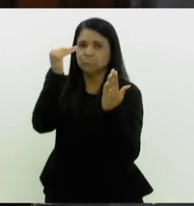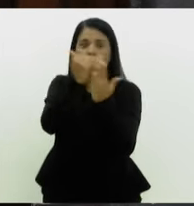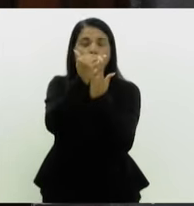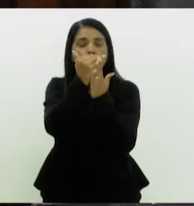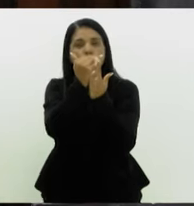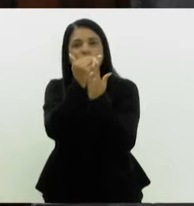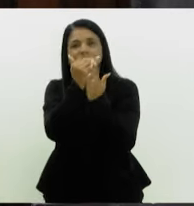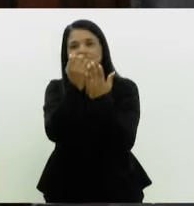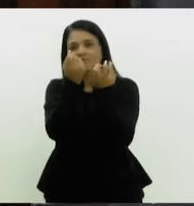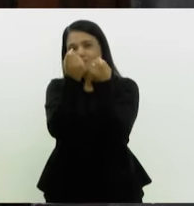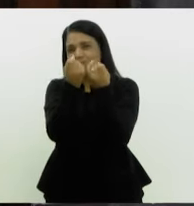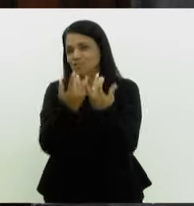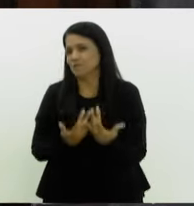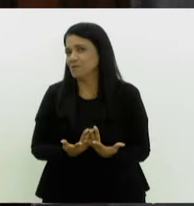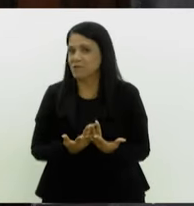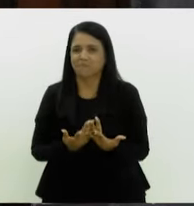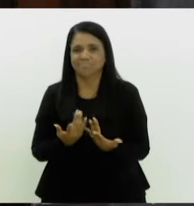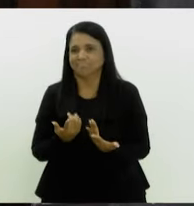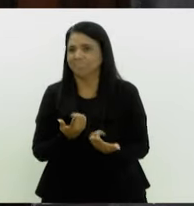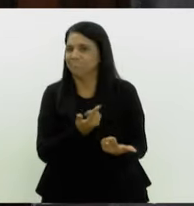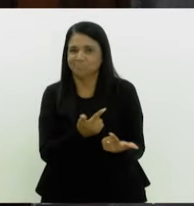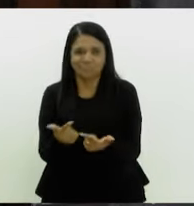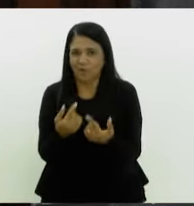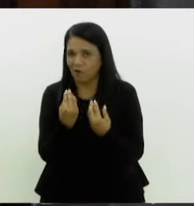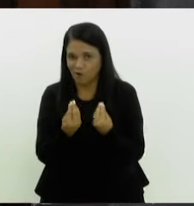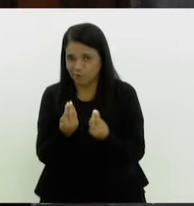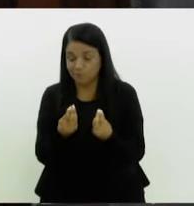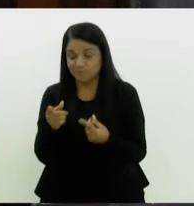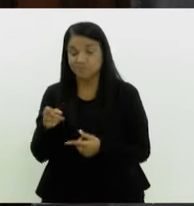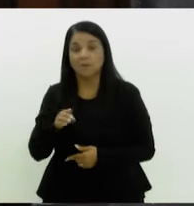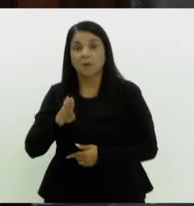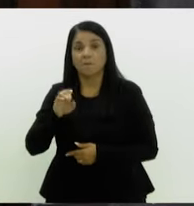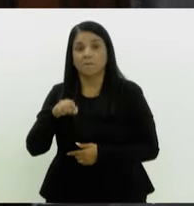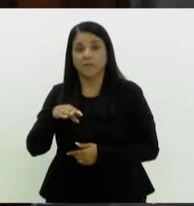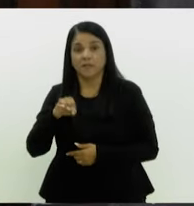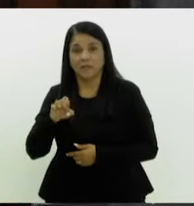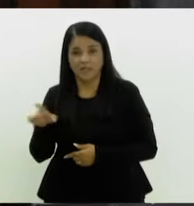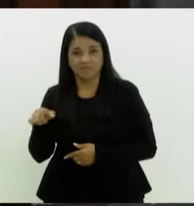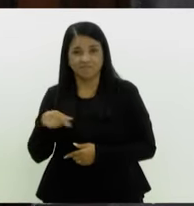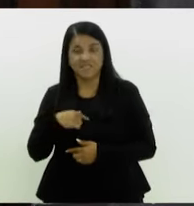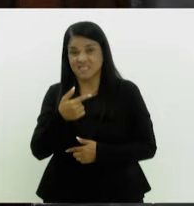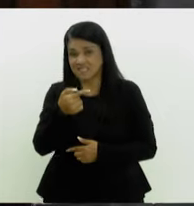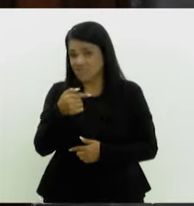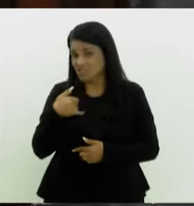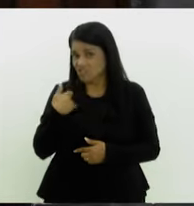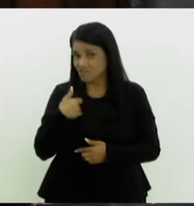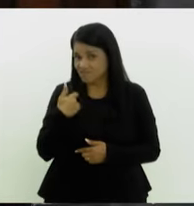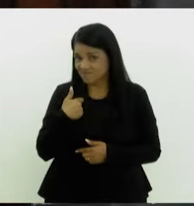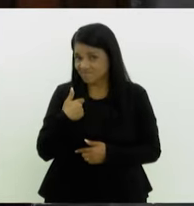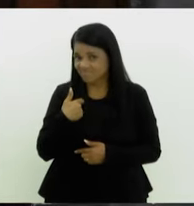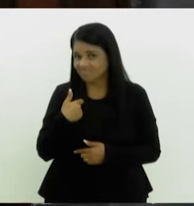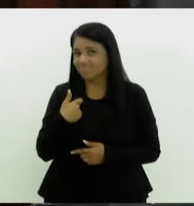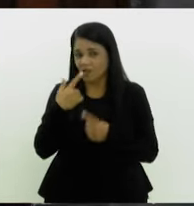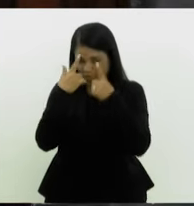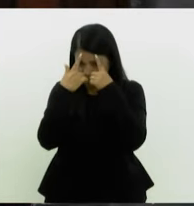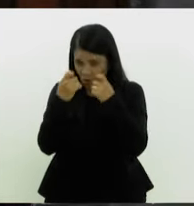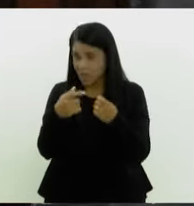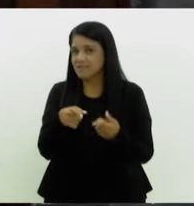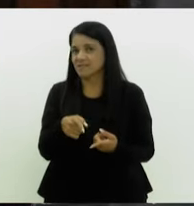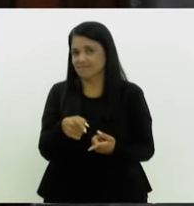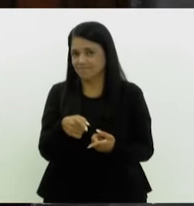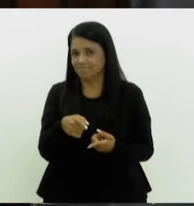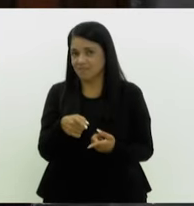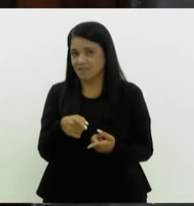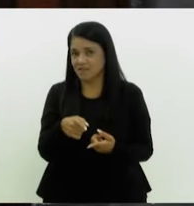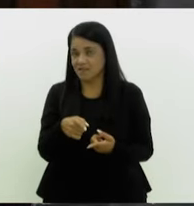explicar Bené passou por uma história de violência AOS 7 anos de idade e não é amarga Bené